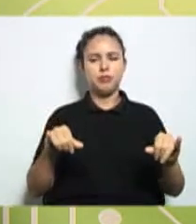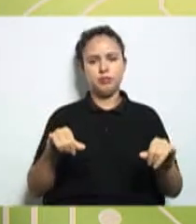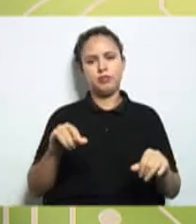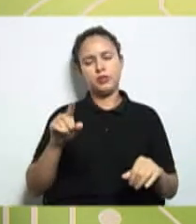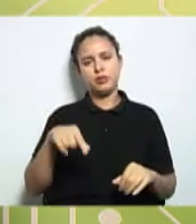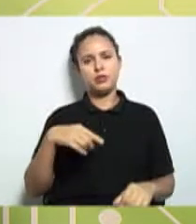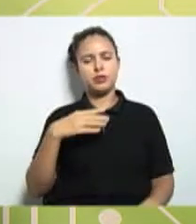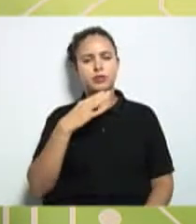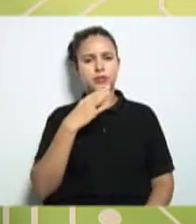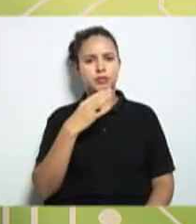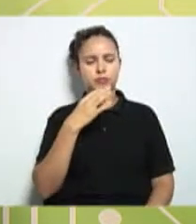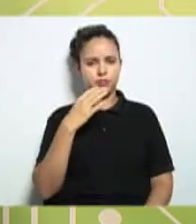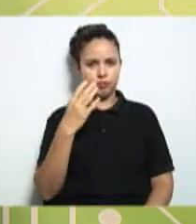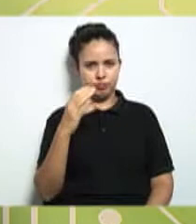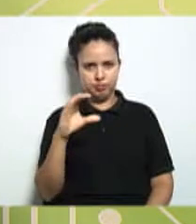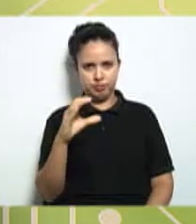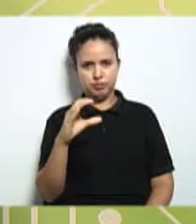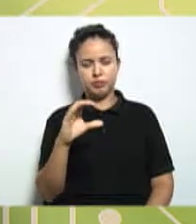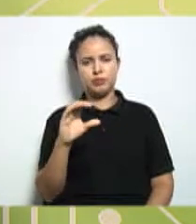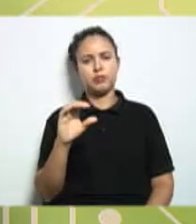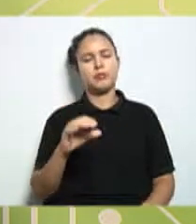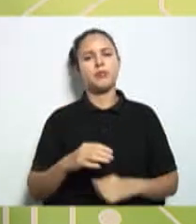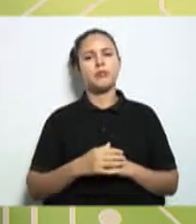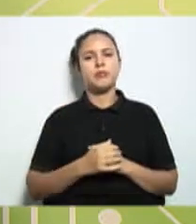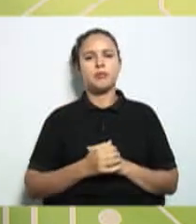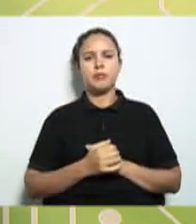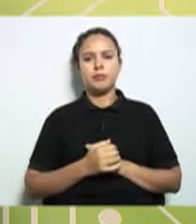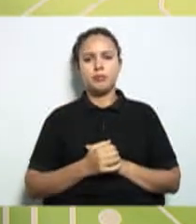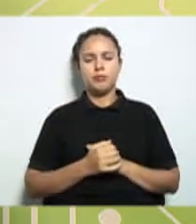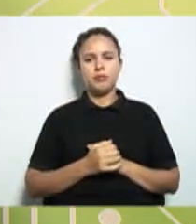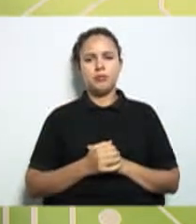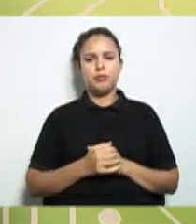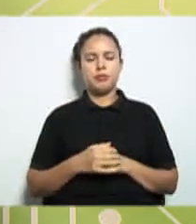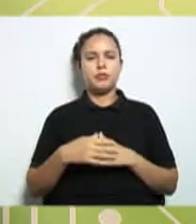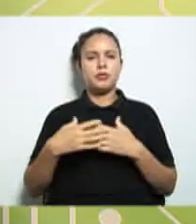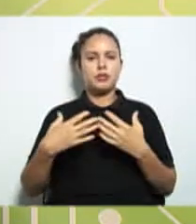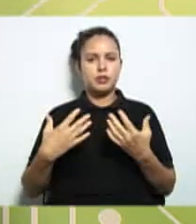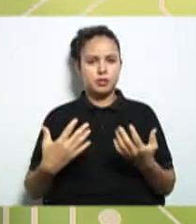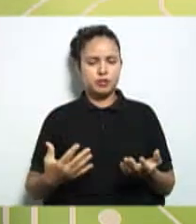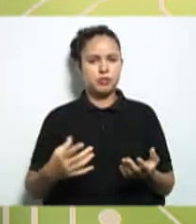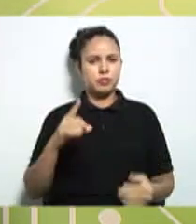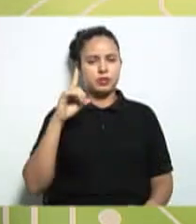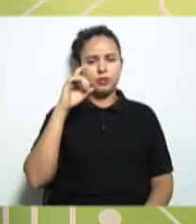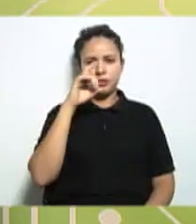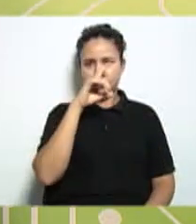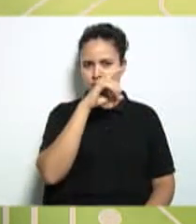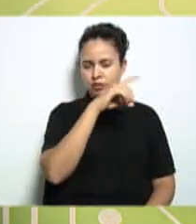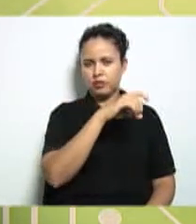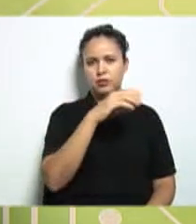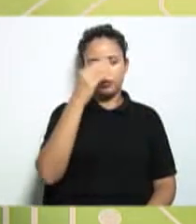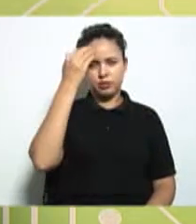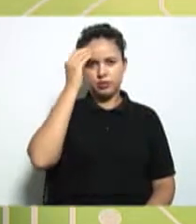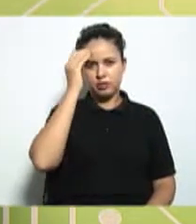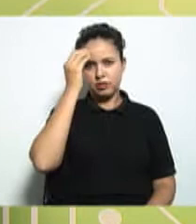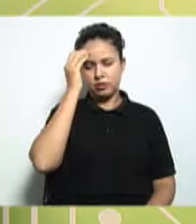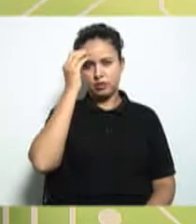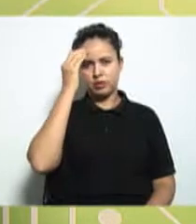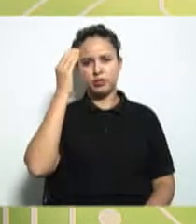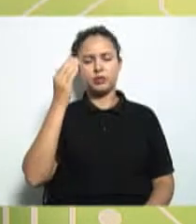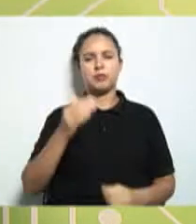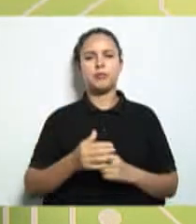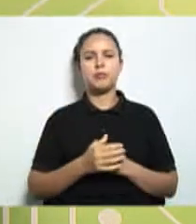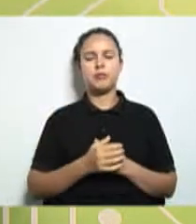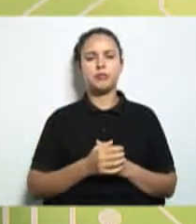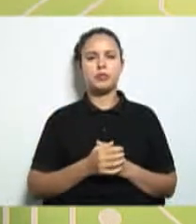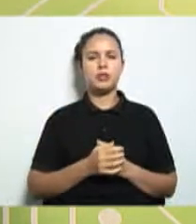popularização do conhecimento científico. Ou seja, aquilo que era muito difícil de se entender e aquilo